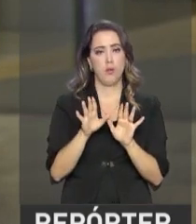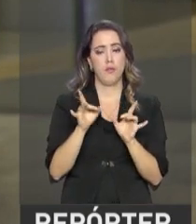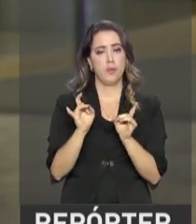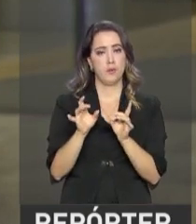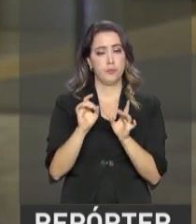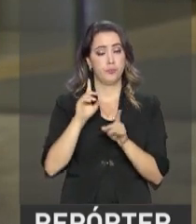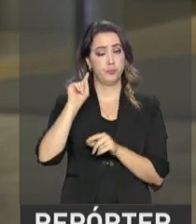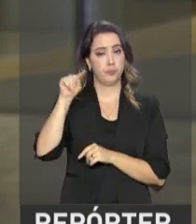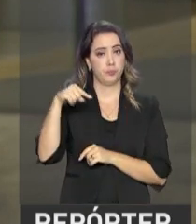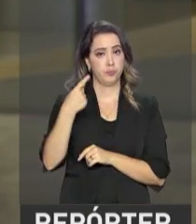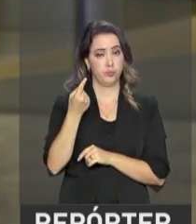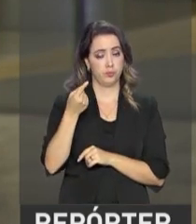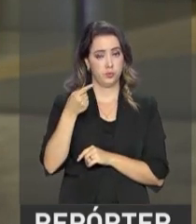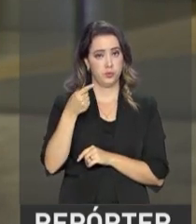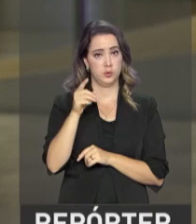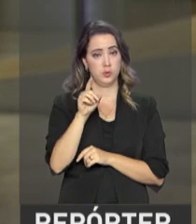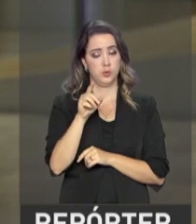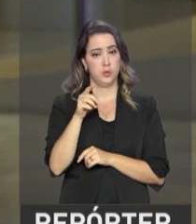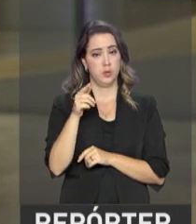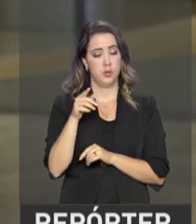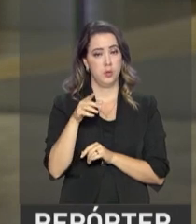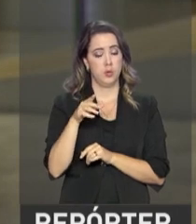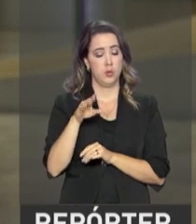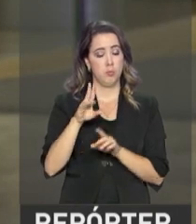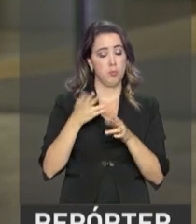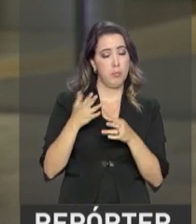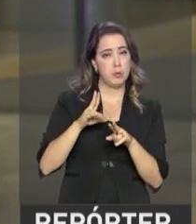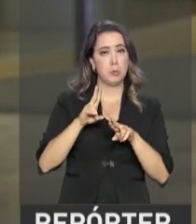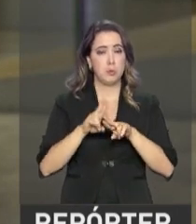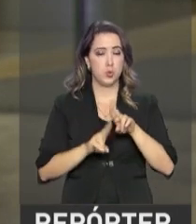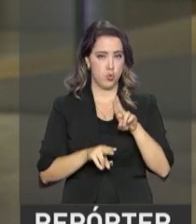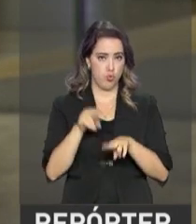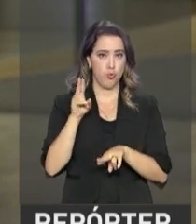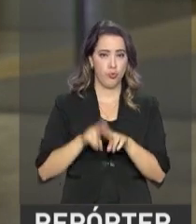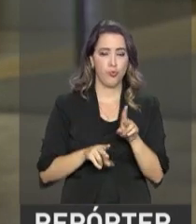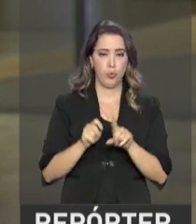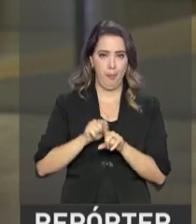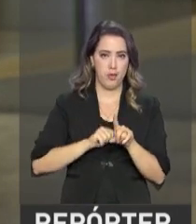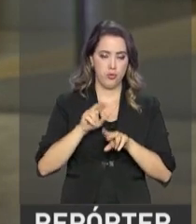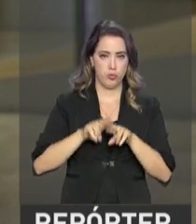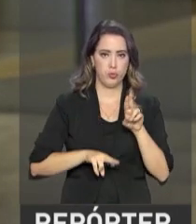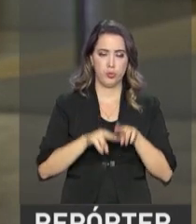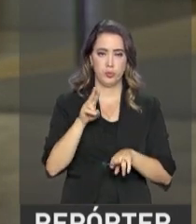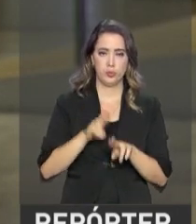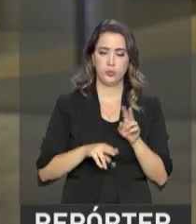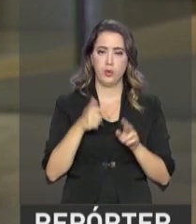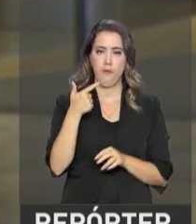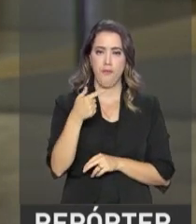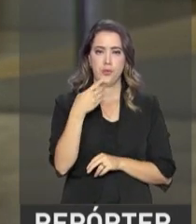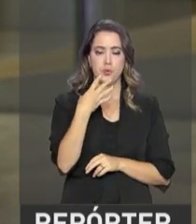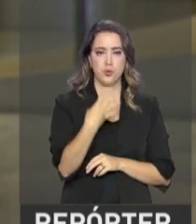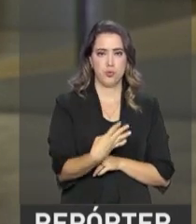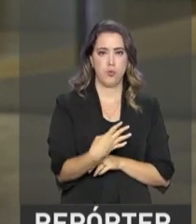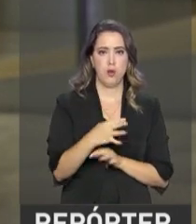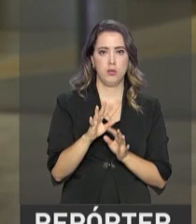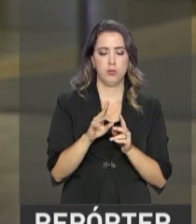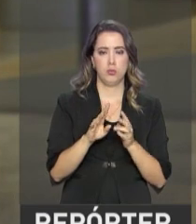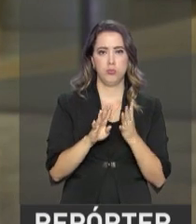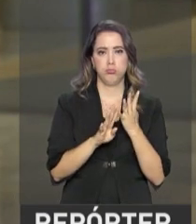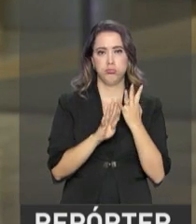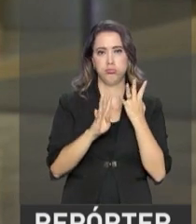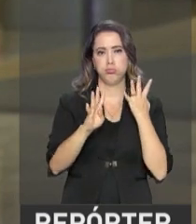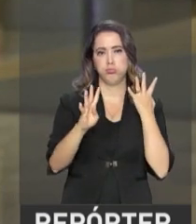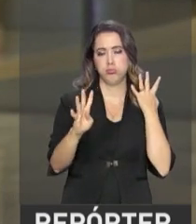primeiro semestre deste ano no fim de junho essas 24 linhas de transmissão vão incluir